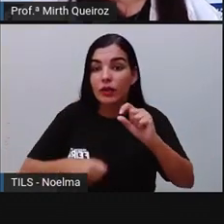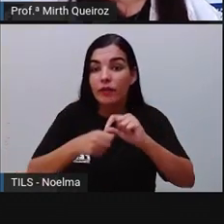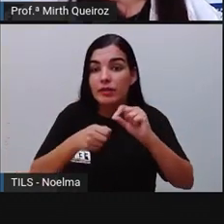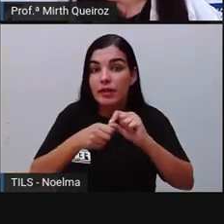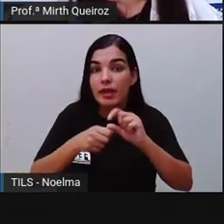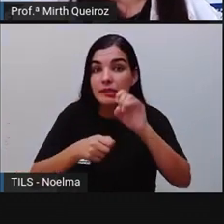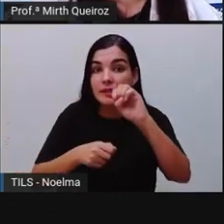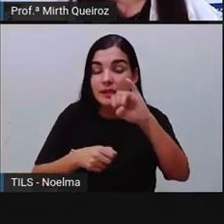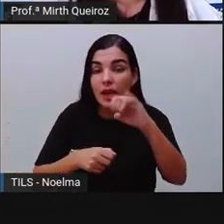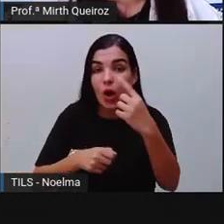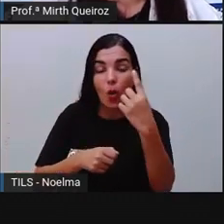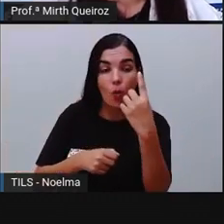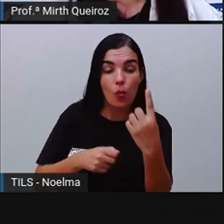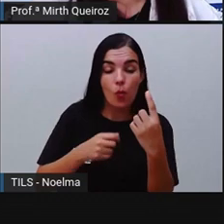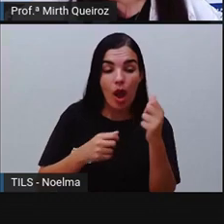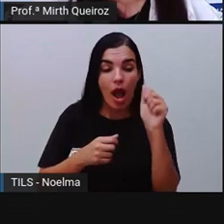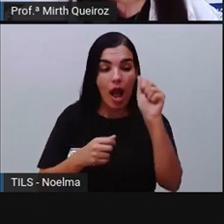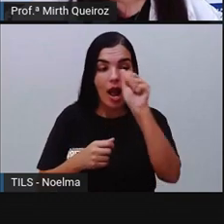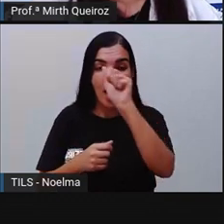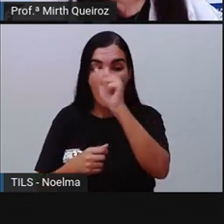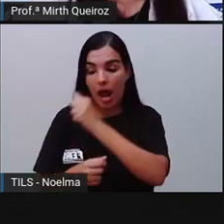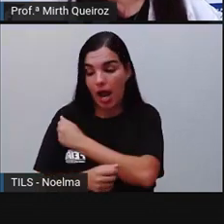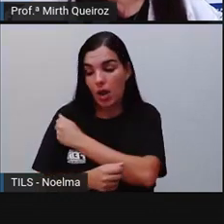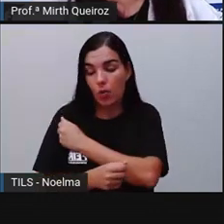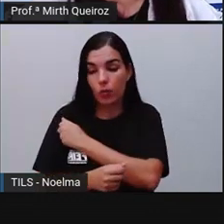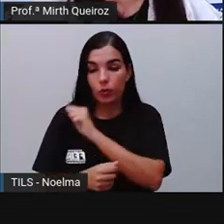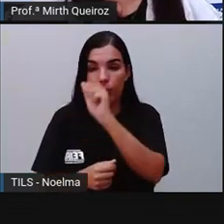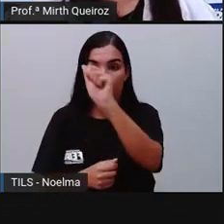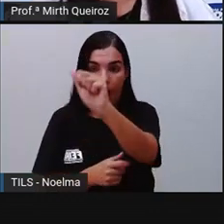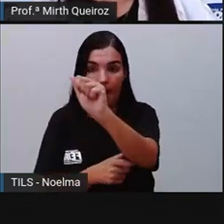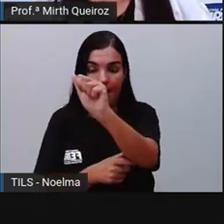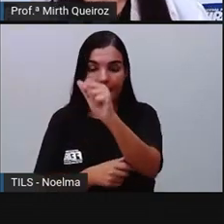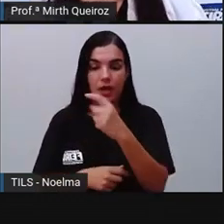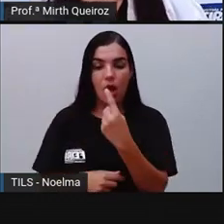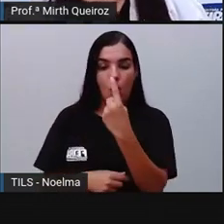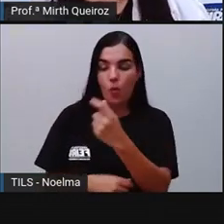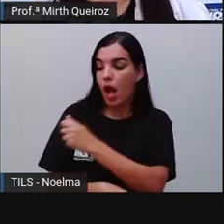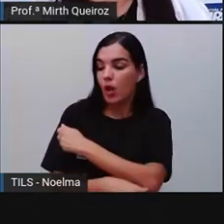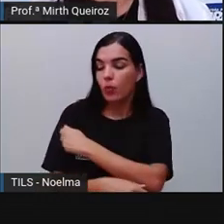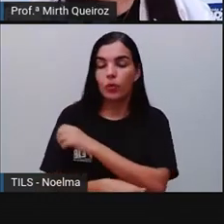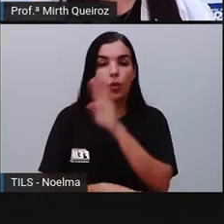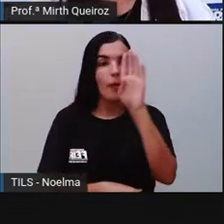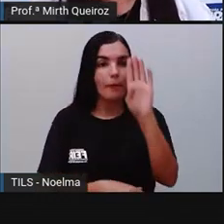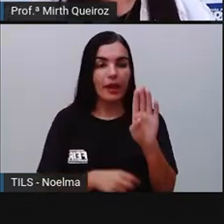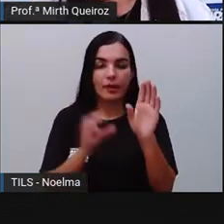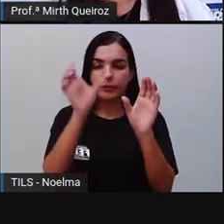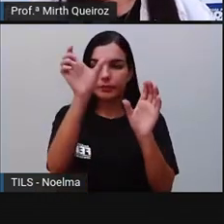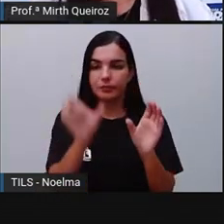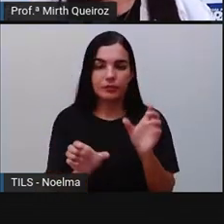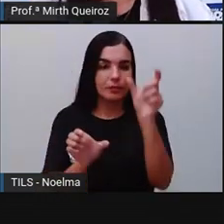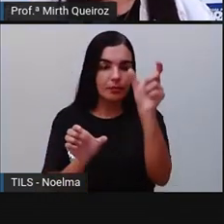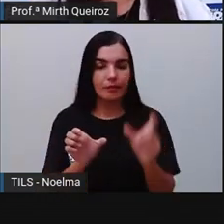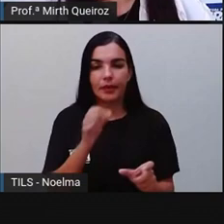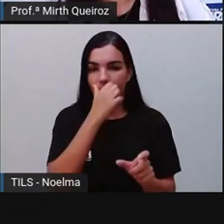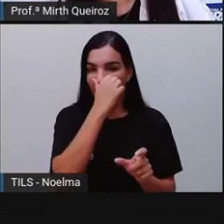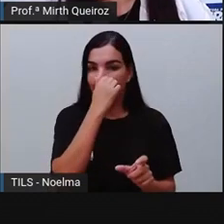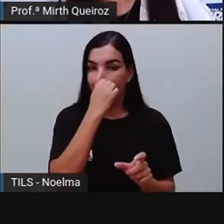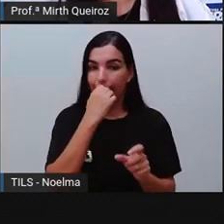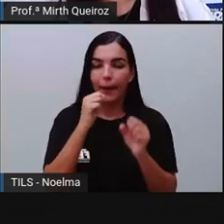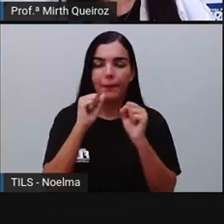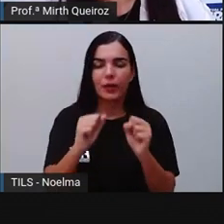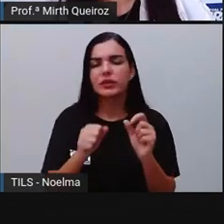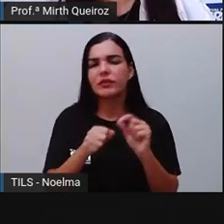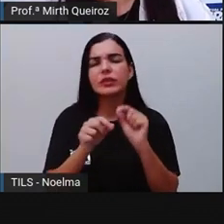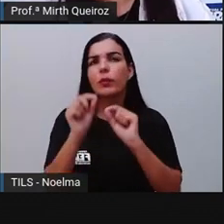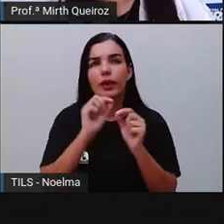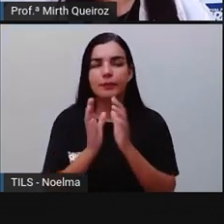um aluno da coluna A com um aluno da coluna B? Como é que a gente pode fazer isso? Eu posso pegar Ana Júlia, ela pode